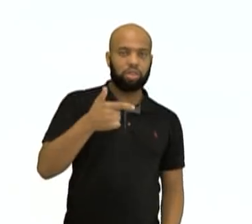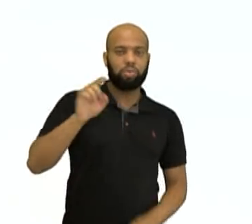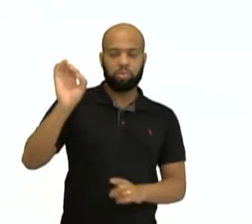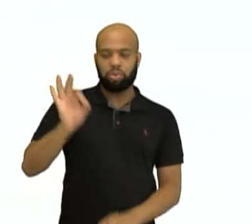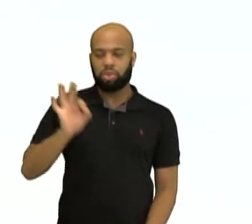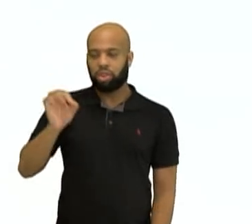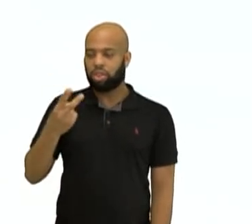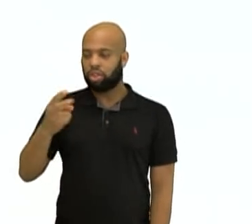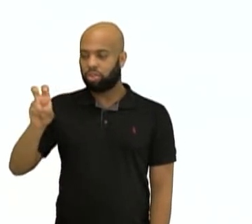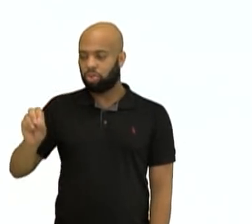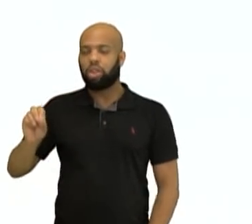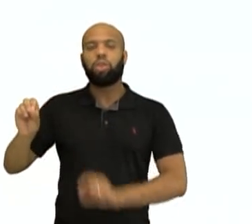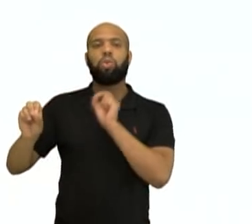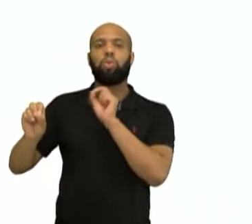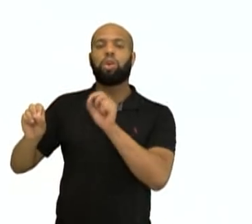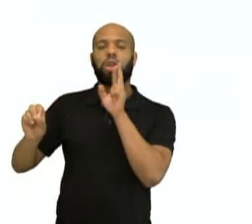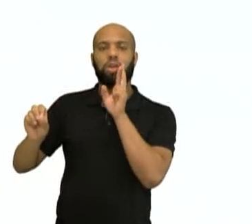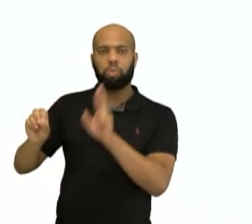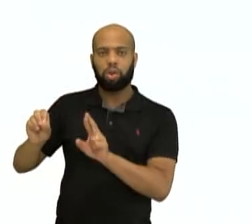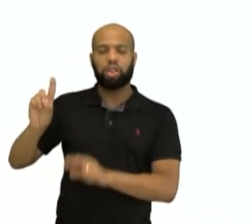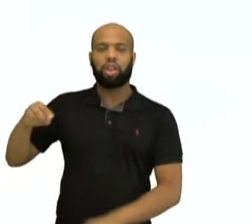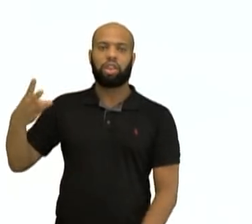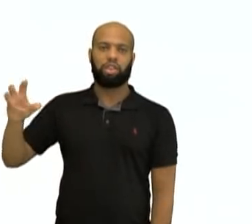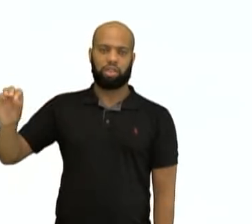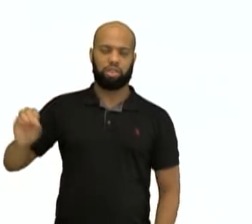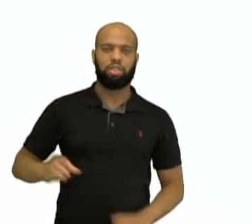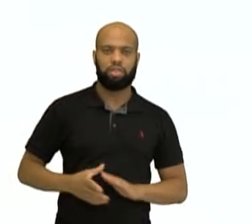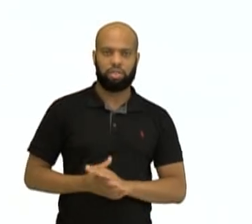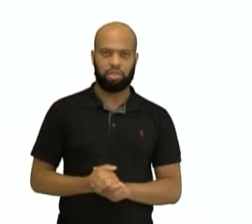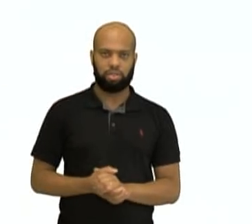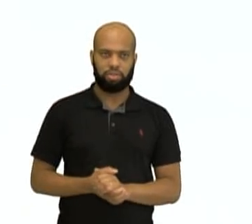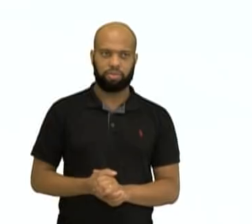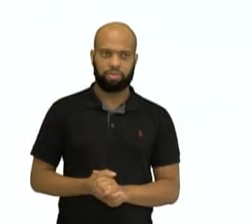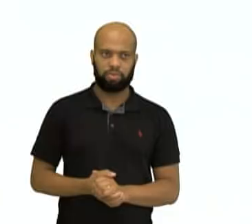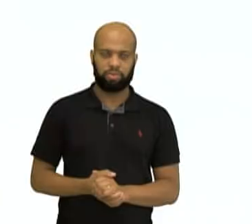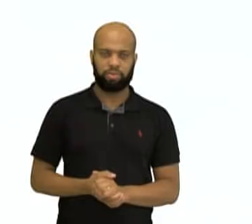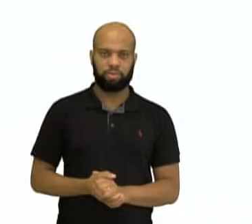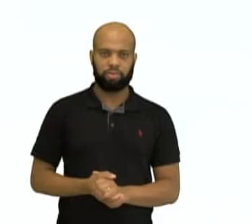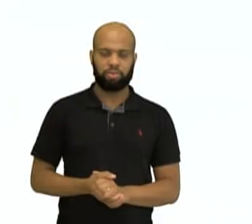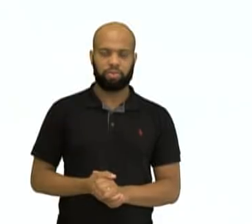é quanto? É 30. Beleza?